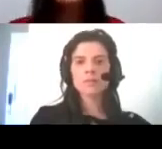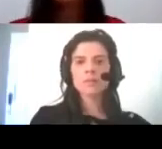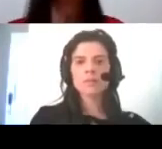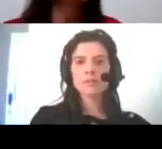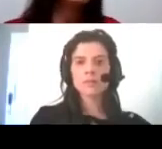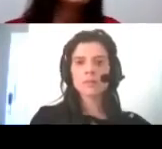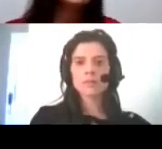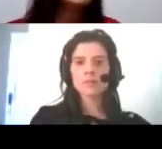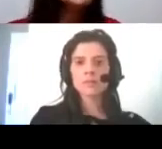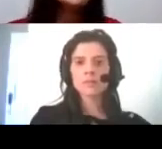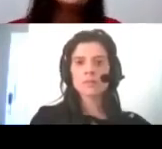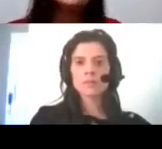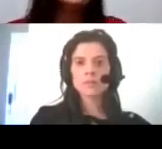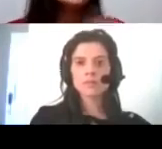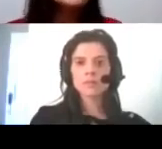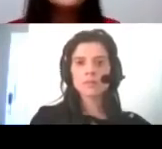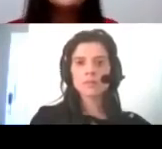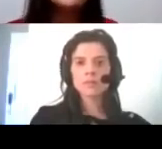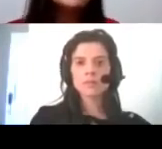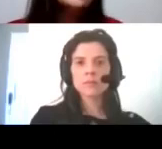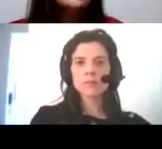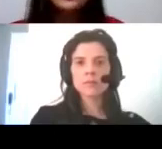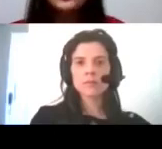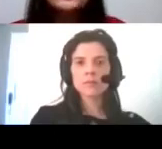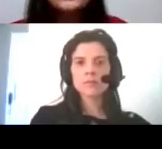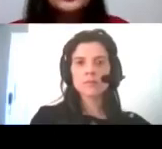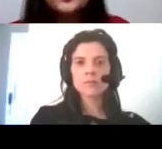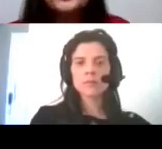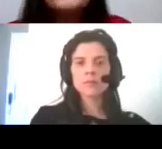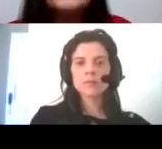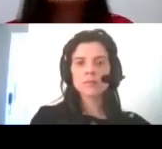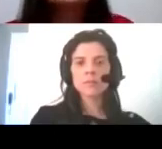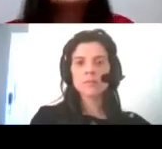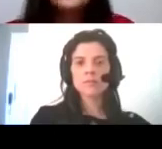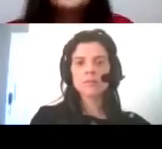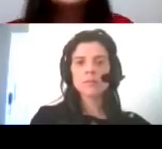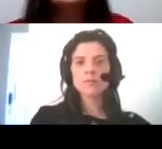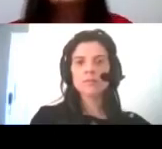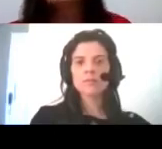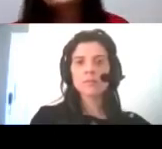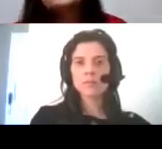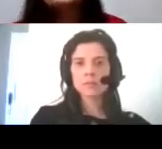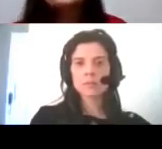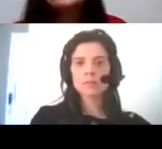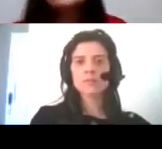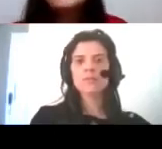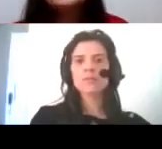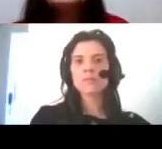a maneira, né, esses pedidos foram feitos ou por telefone, ou pessoalmente, ou por e-mail, ou pela internet,